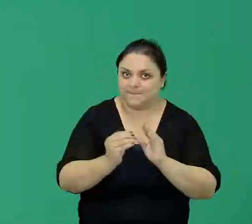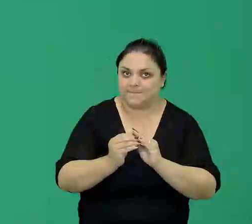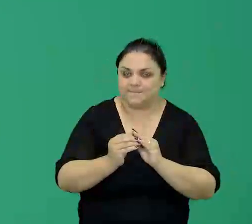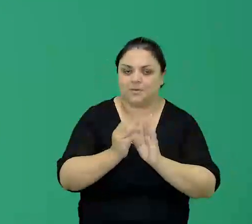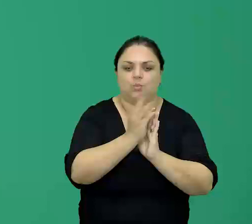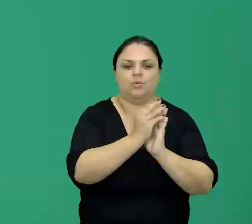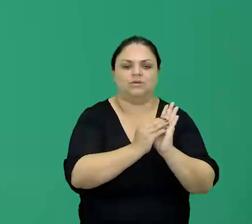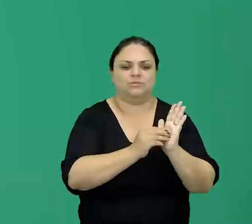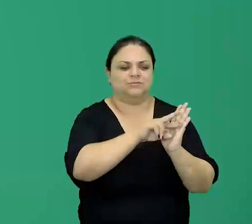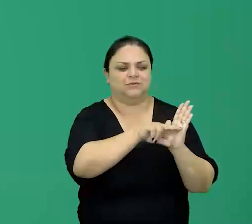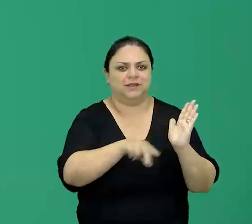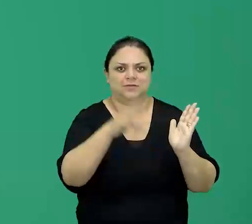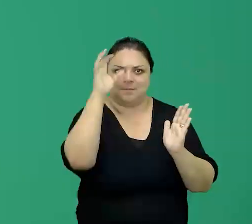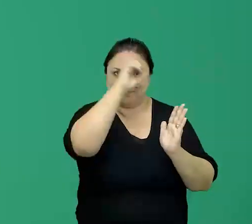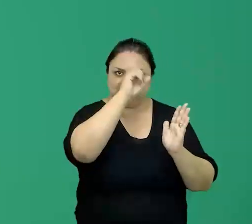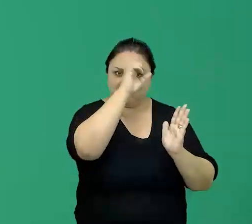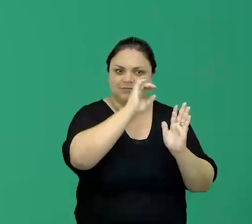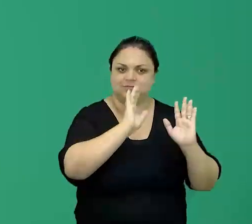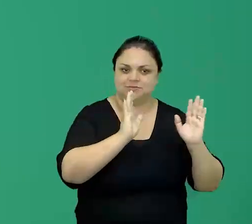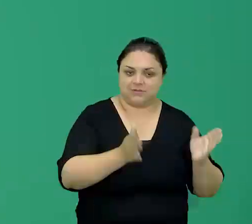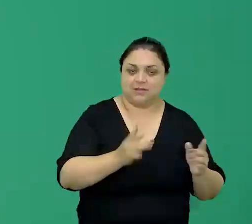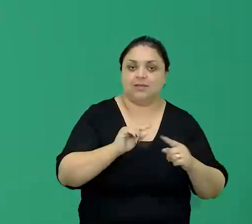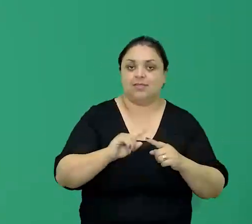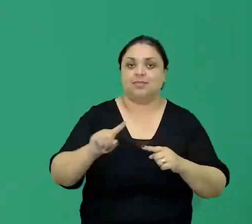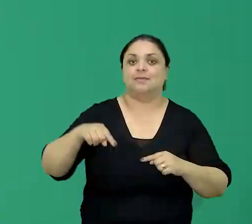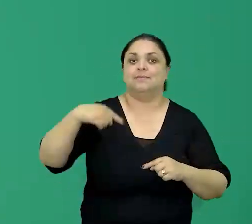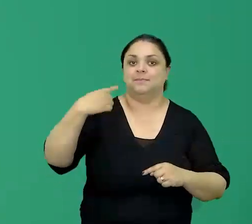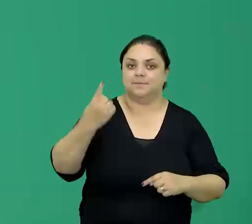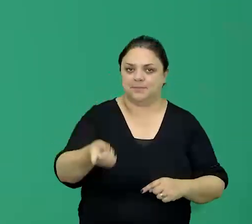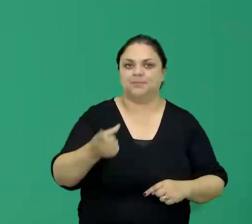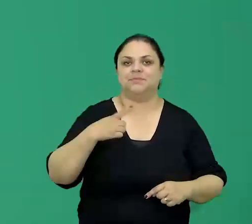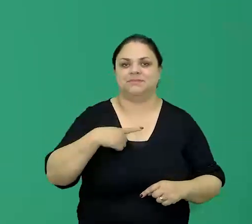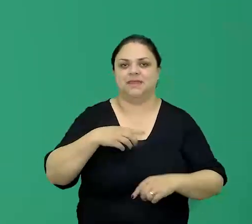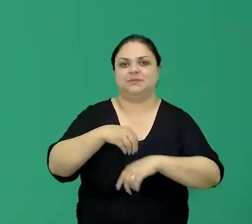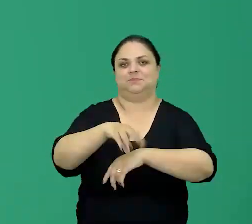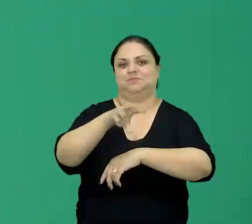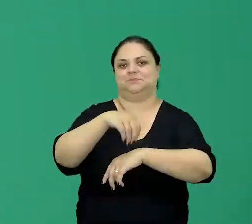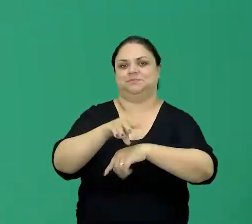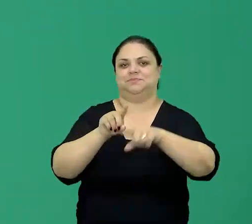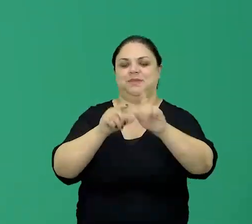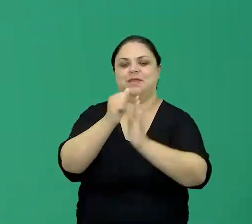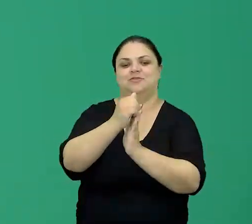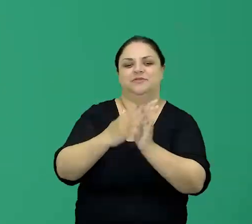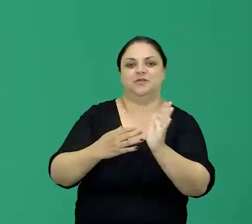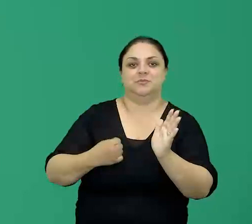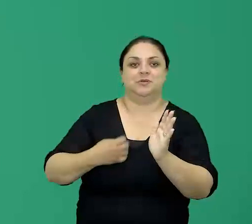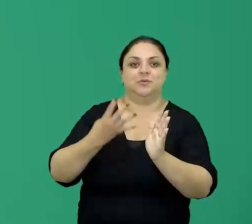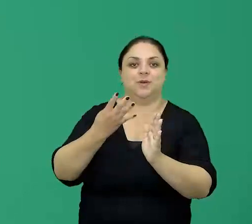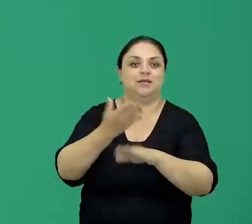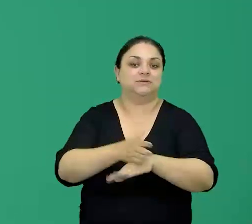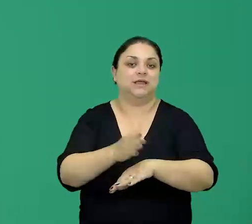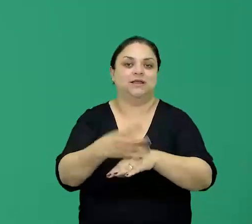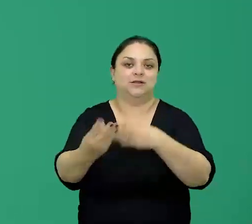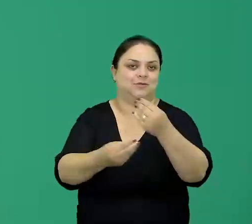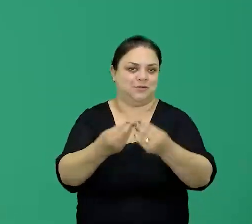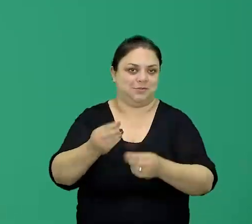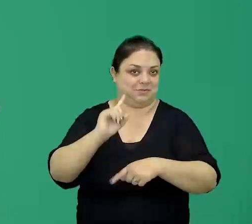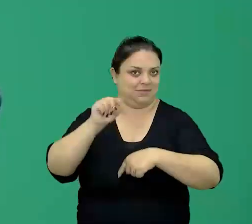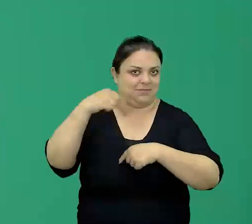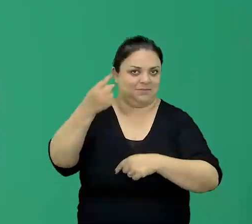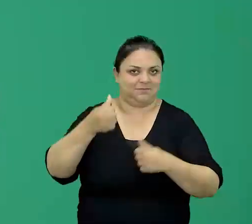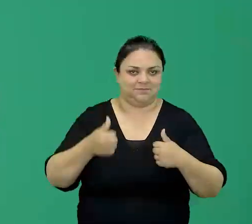nossos conteúdos e depois disso, aí sim, vocês vão receber as orientações da atividade número 4.